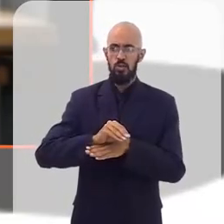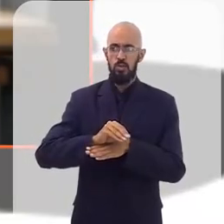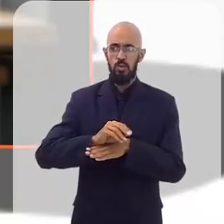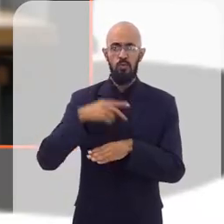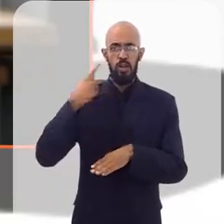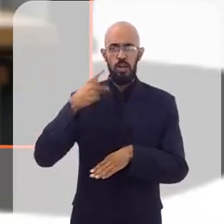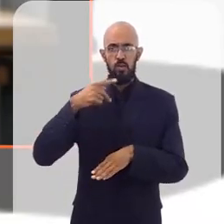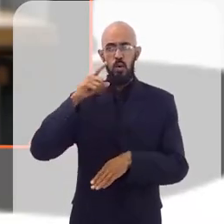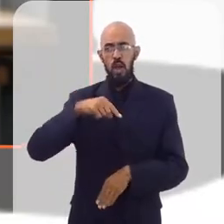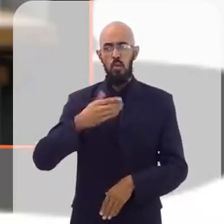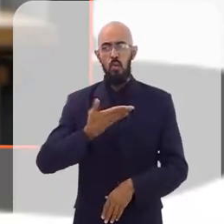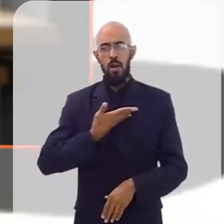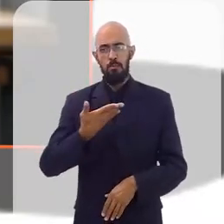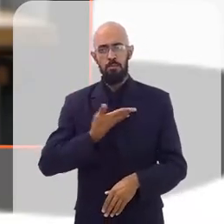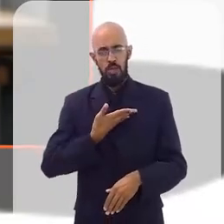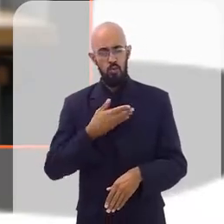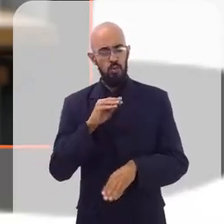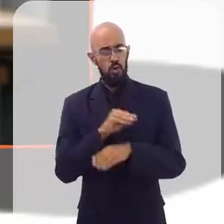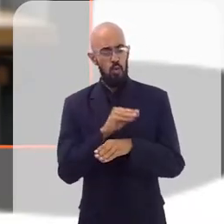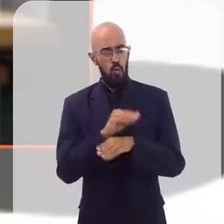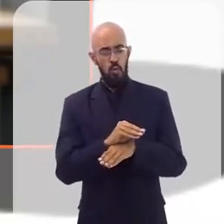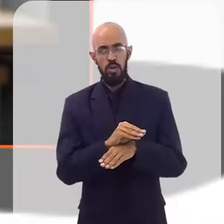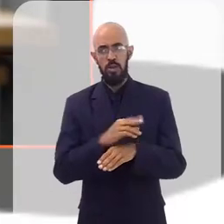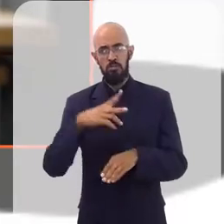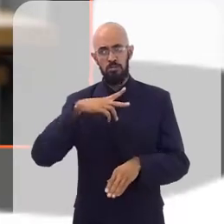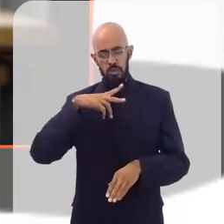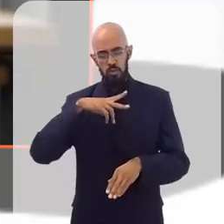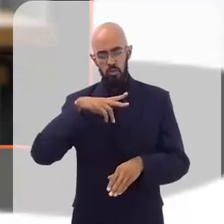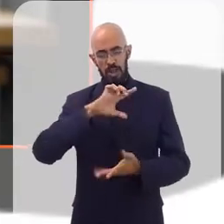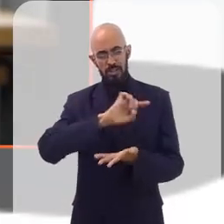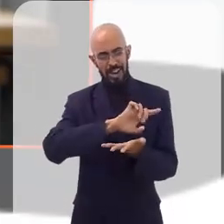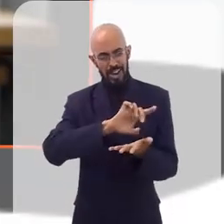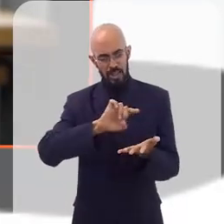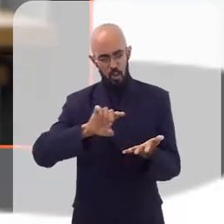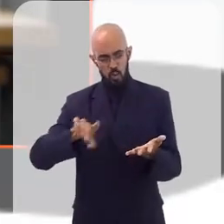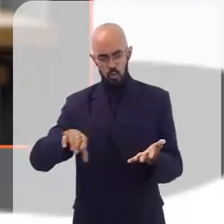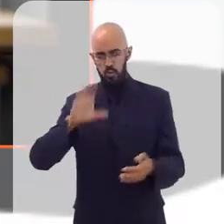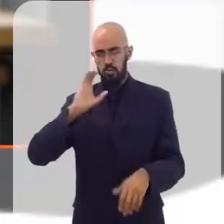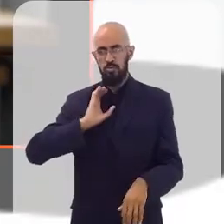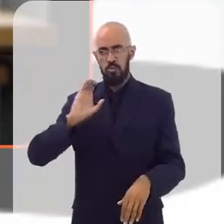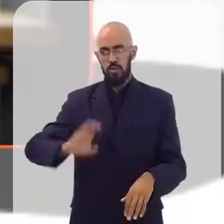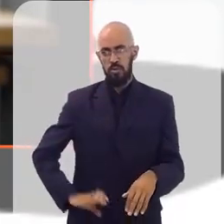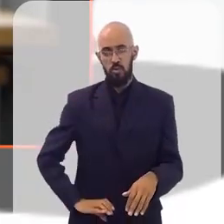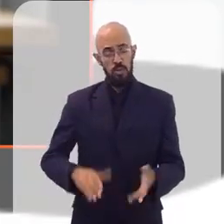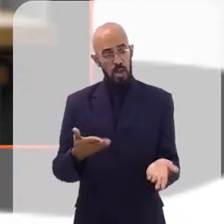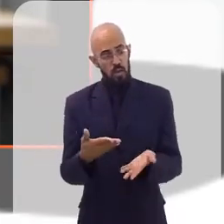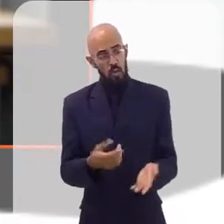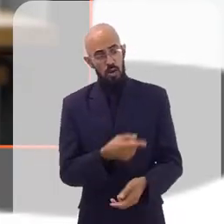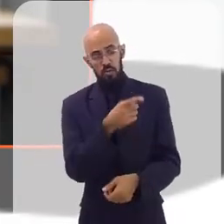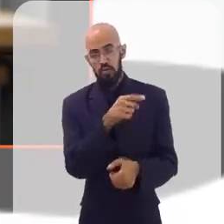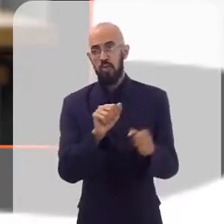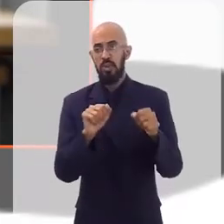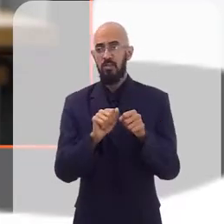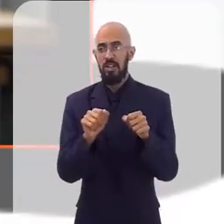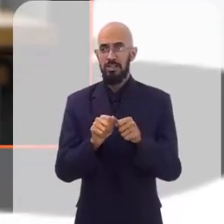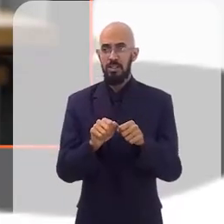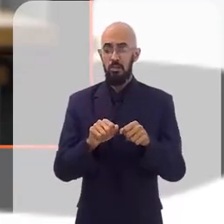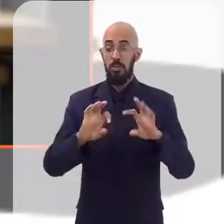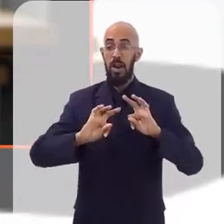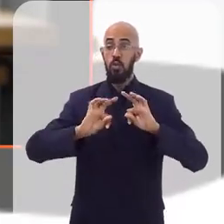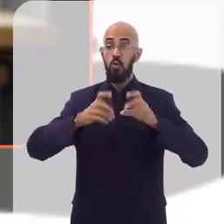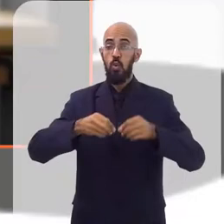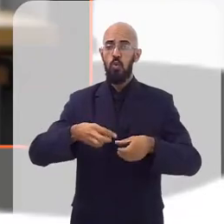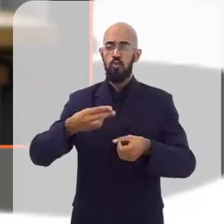vereador é um a net cuida individualmente de cada cidadão e agora o seu está projetando isso o